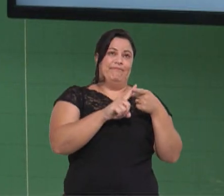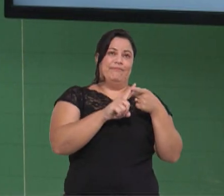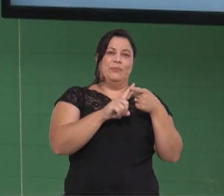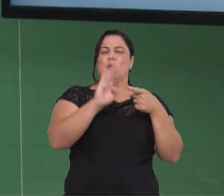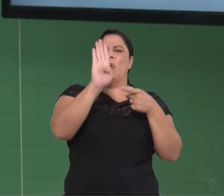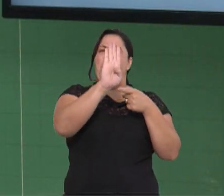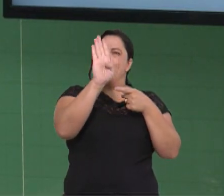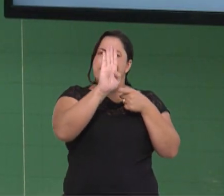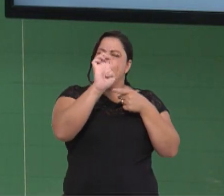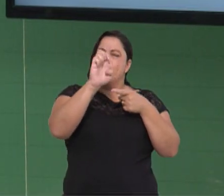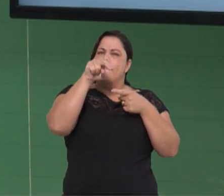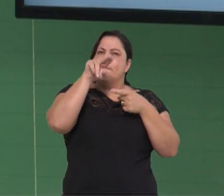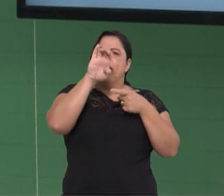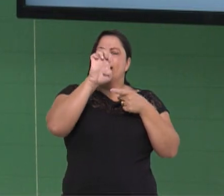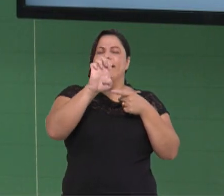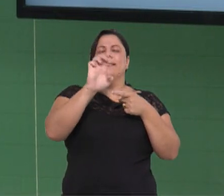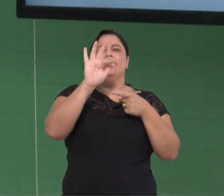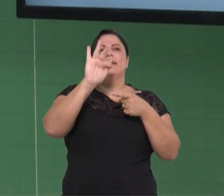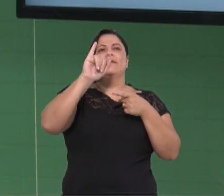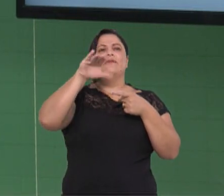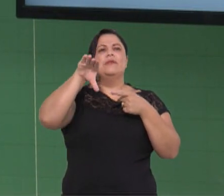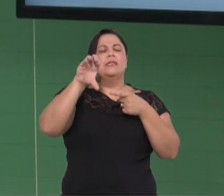justo ou isso é um privilégio?